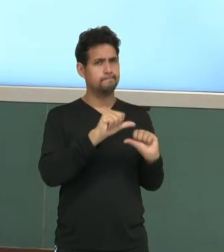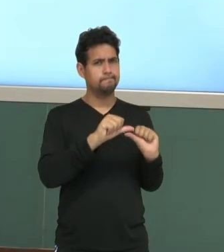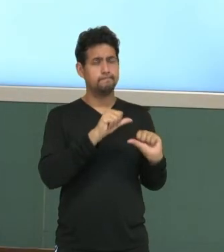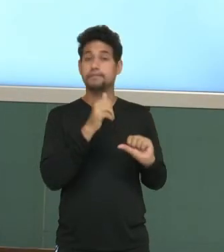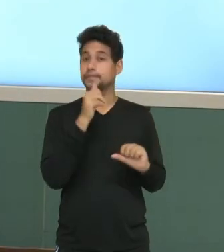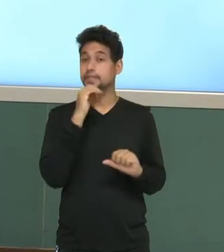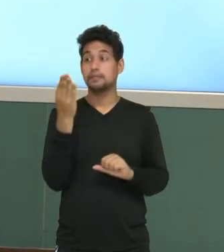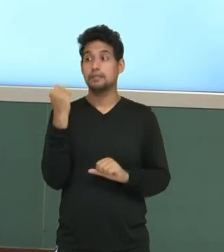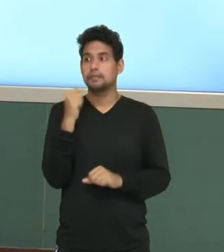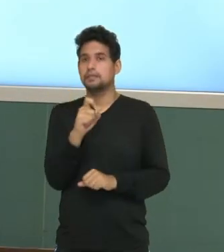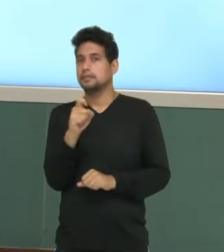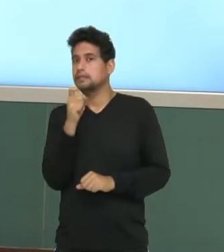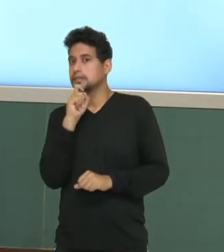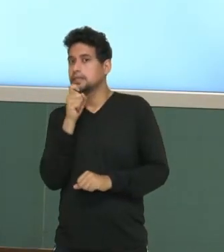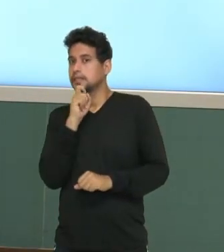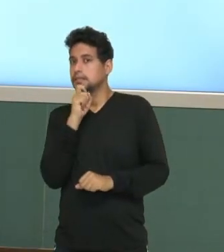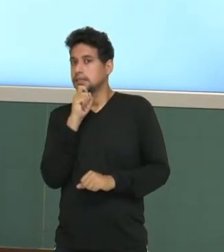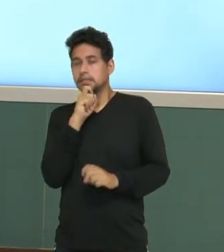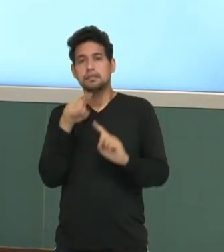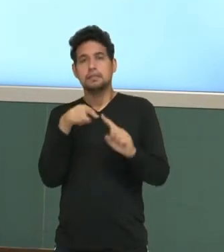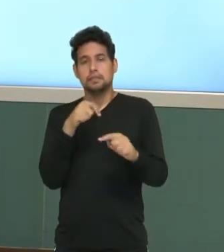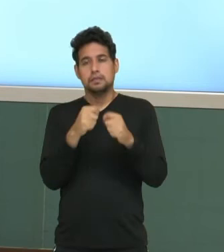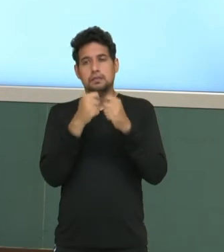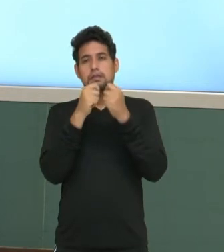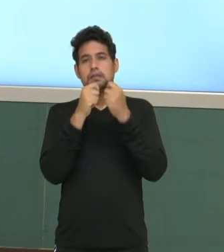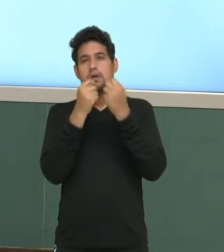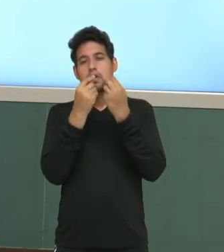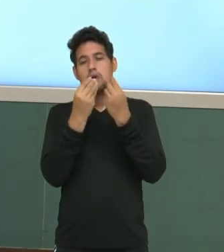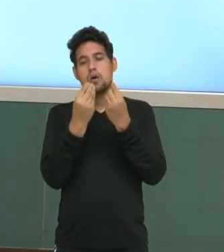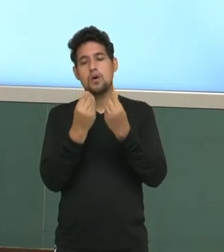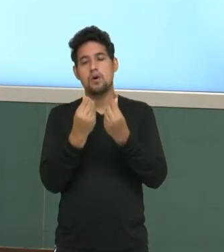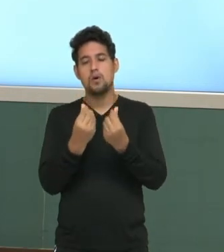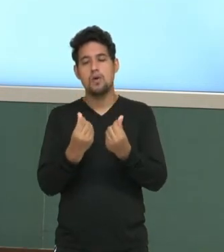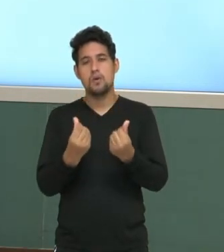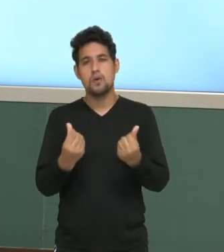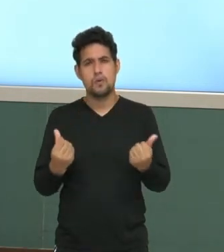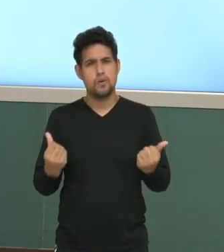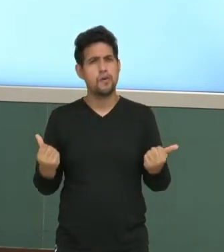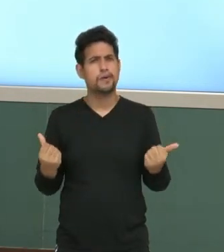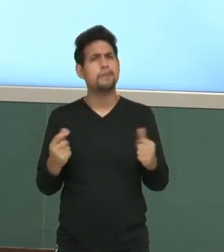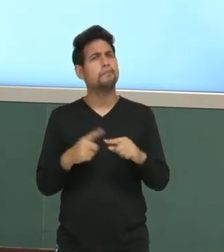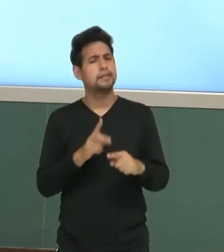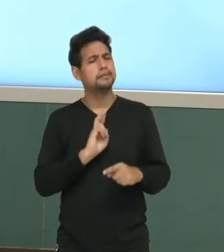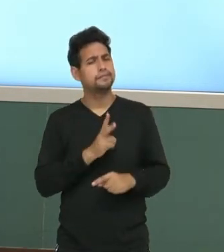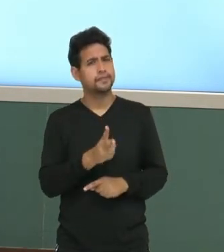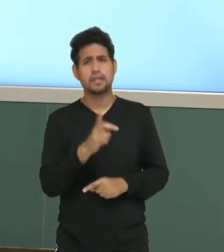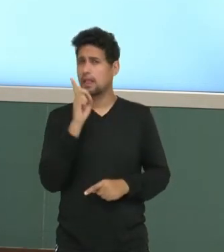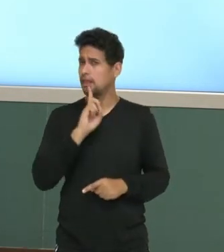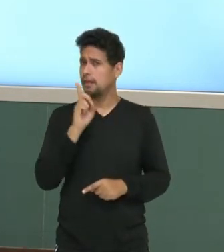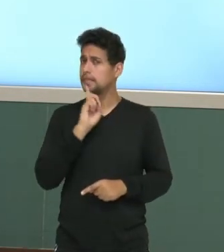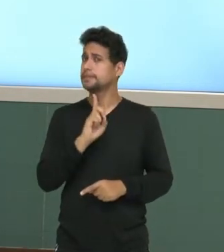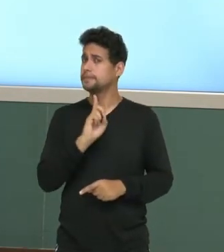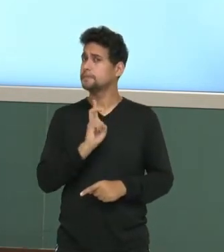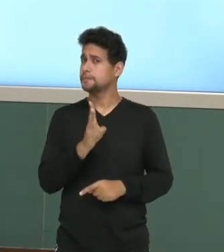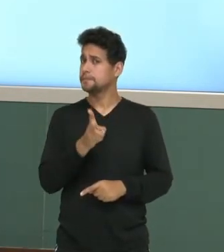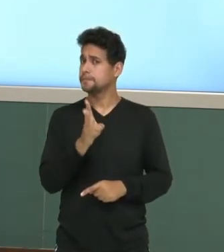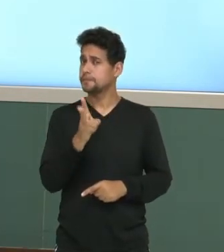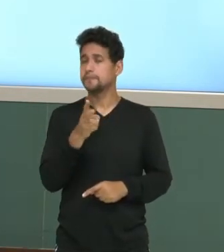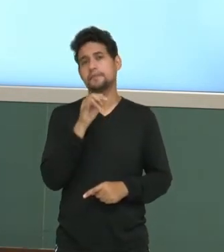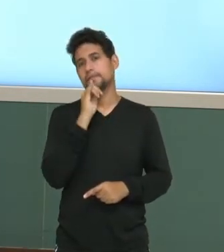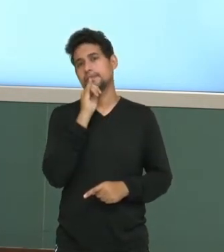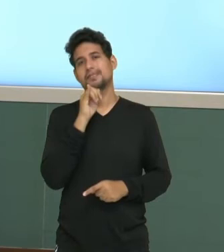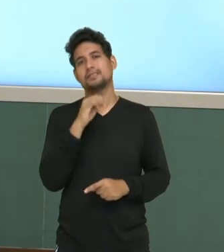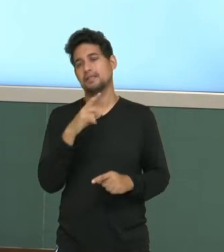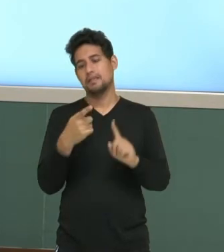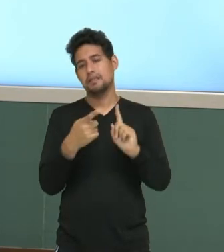estava congelado, por exemplo, e foi se tornando mais líquido. Mas ele continua sorvete, ele continua, por